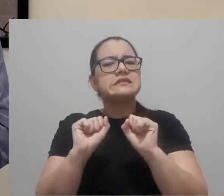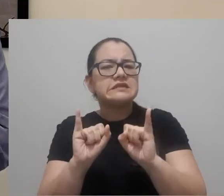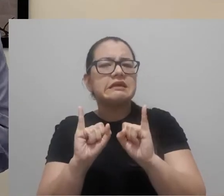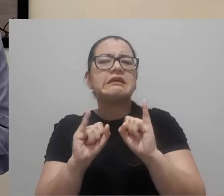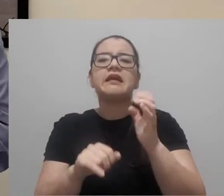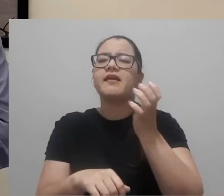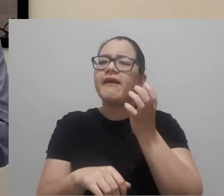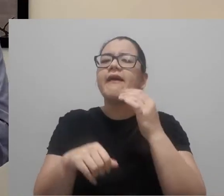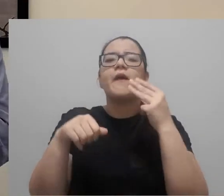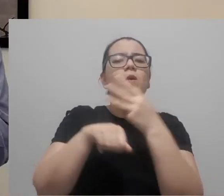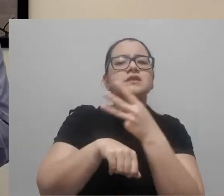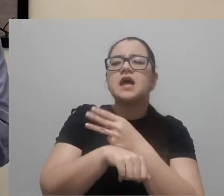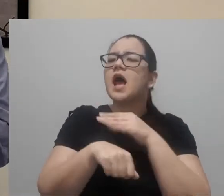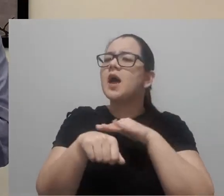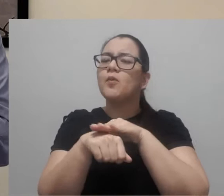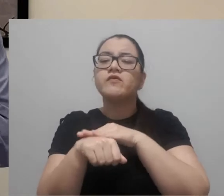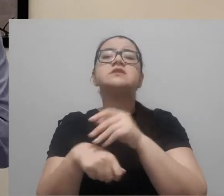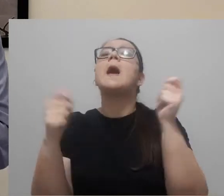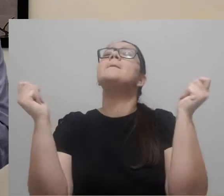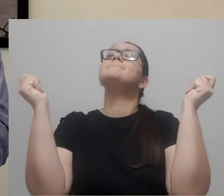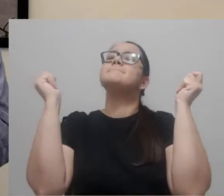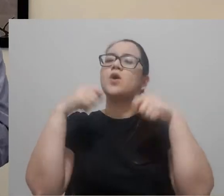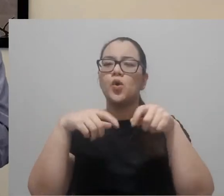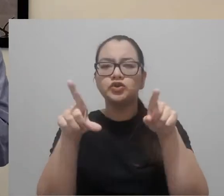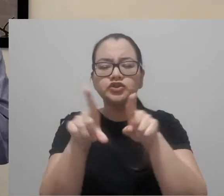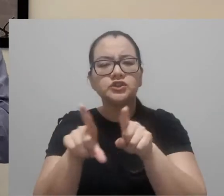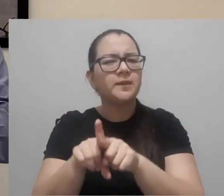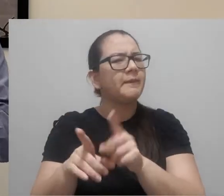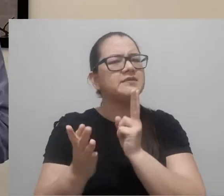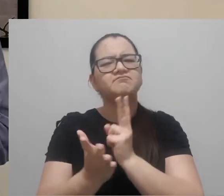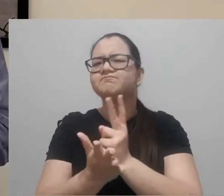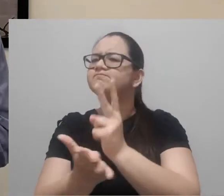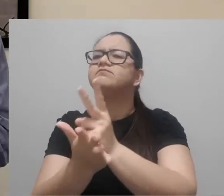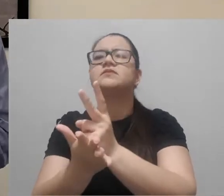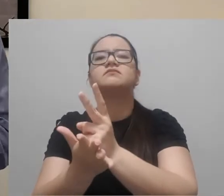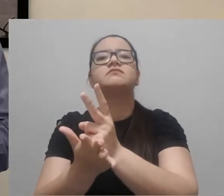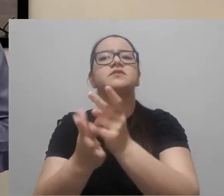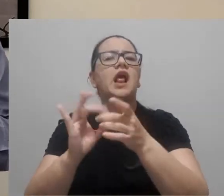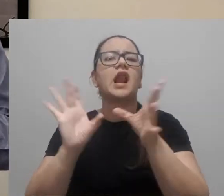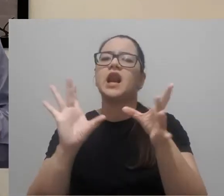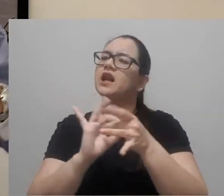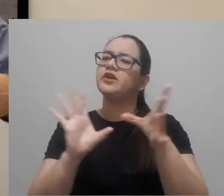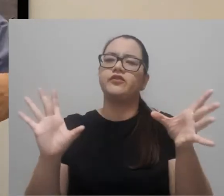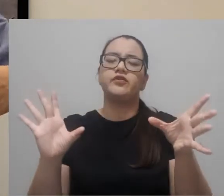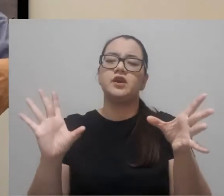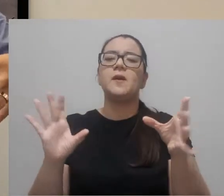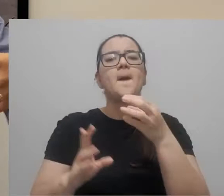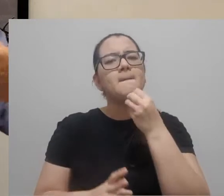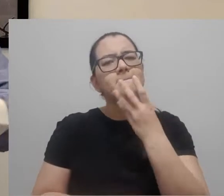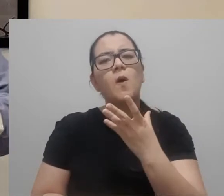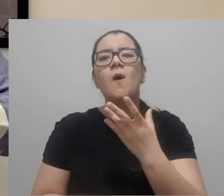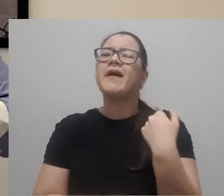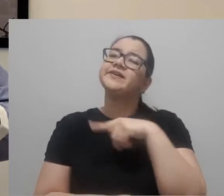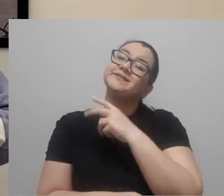do WhatsApp, você pode ligar para a gente conversar, nós estamos à disposição. É muito bom a gente, mesmo não podendo